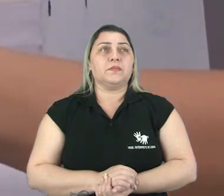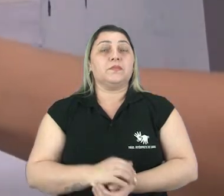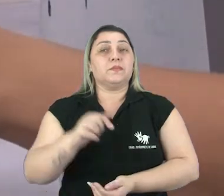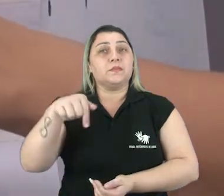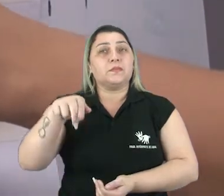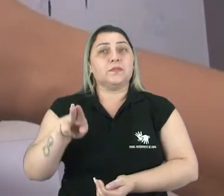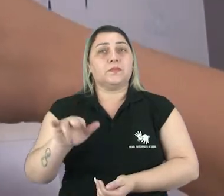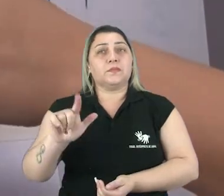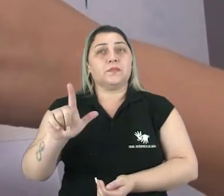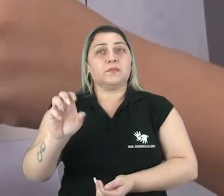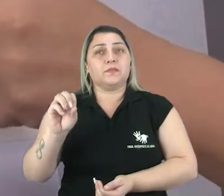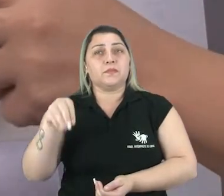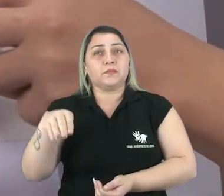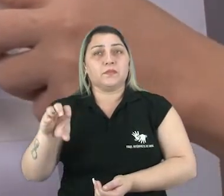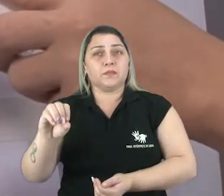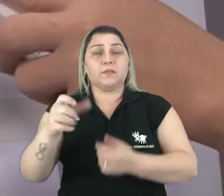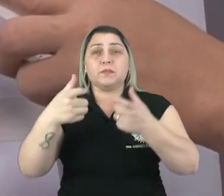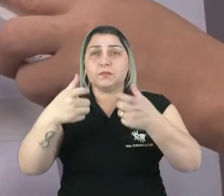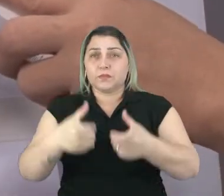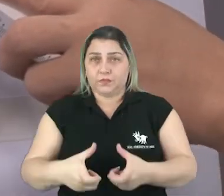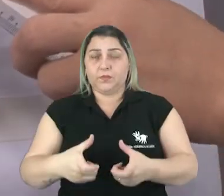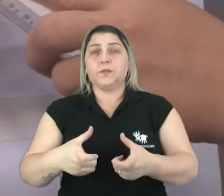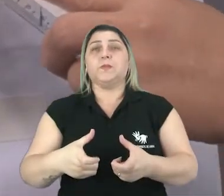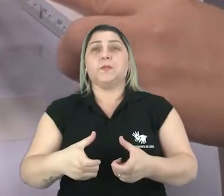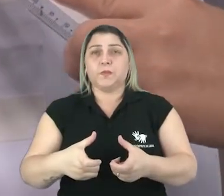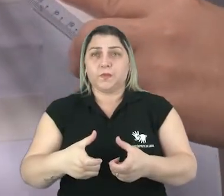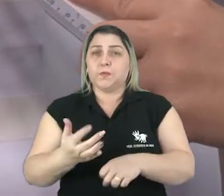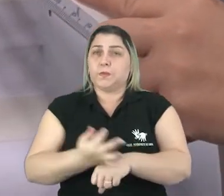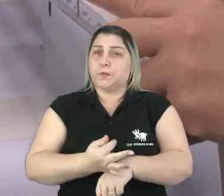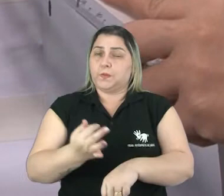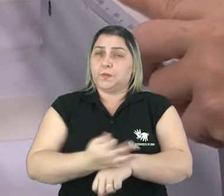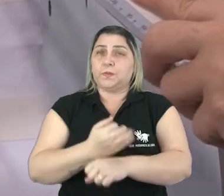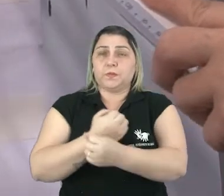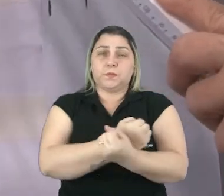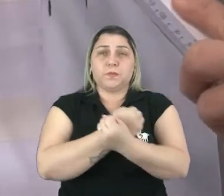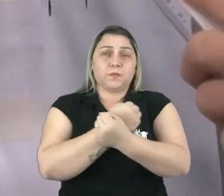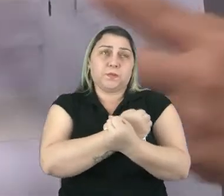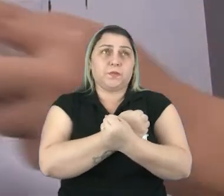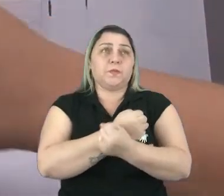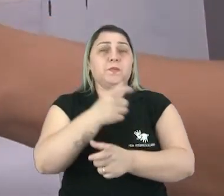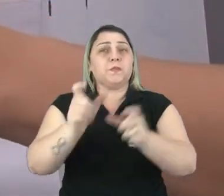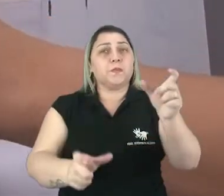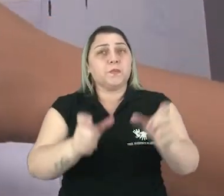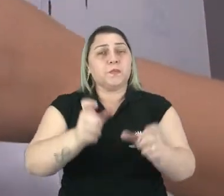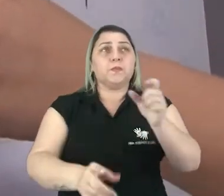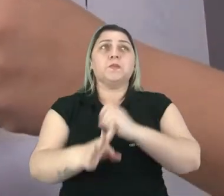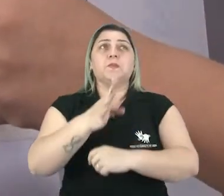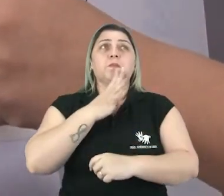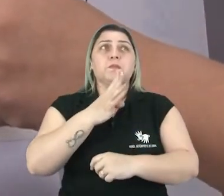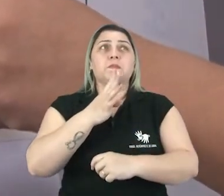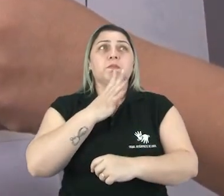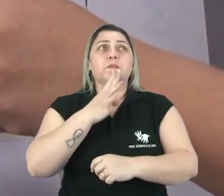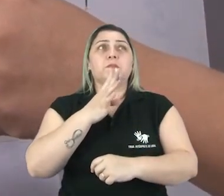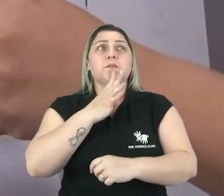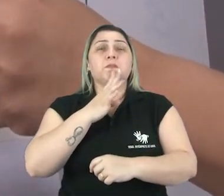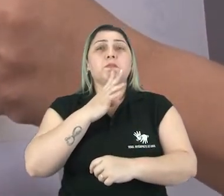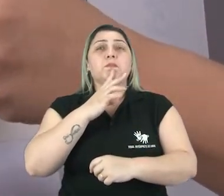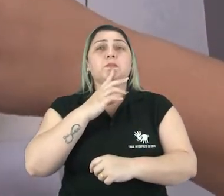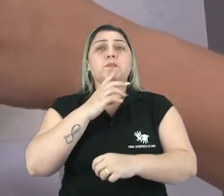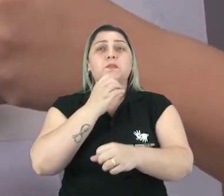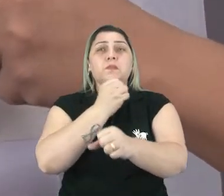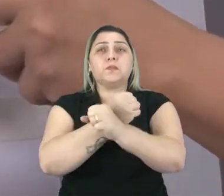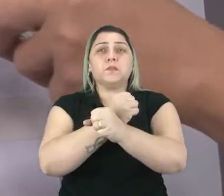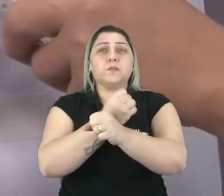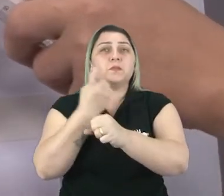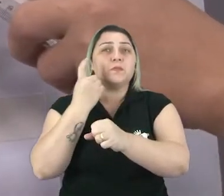Ó, os quilombos foram locais de resistência à escravidão e seus membros eram conhecidos como quilombolas.